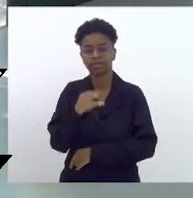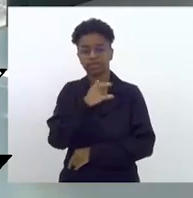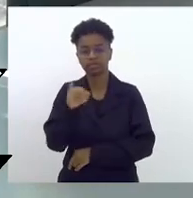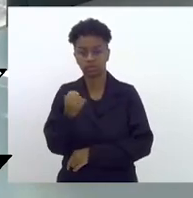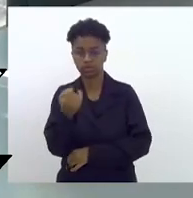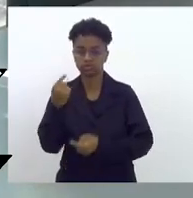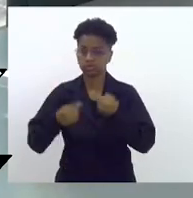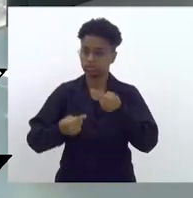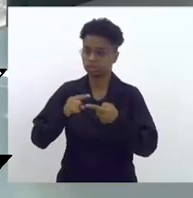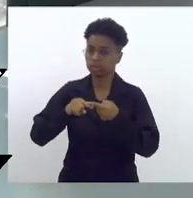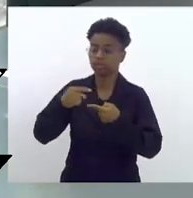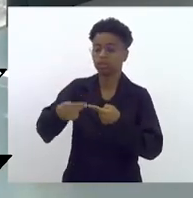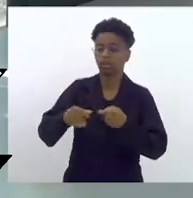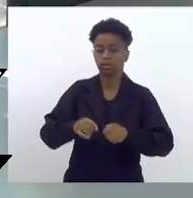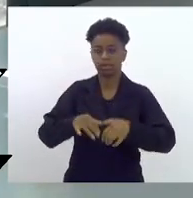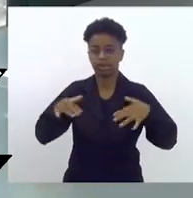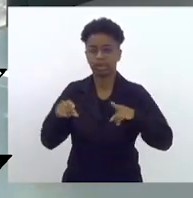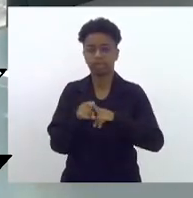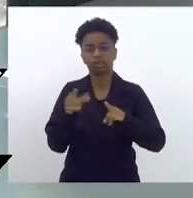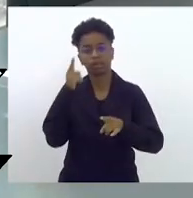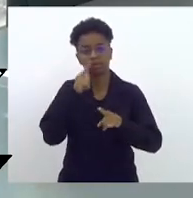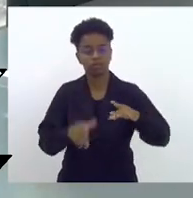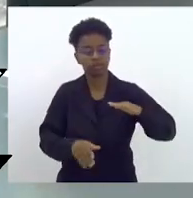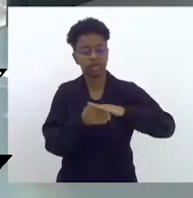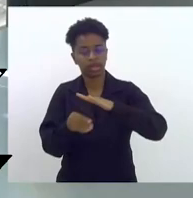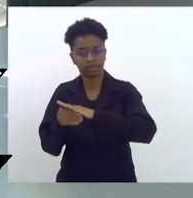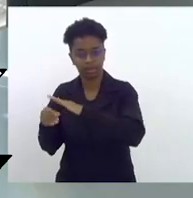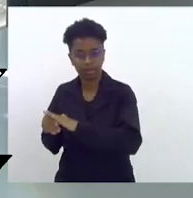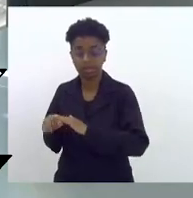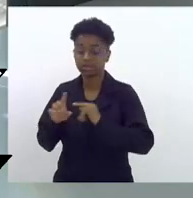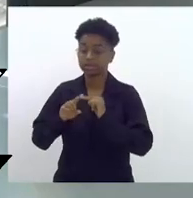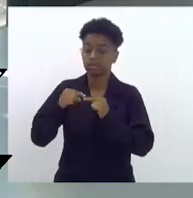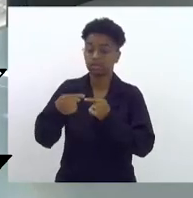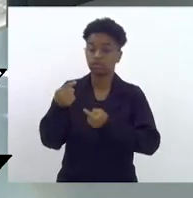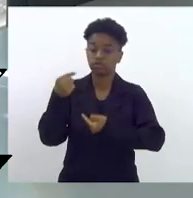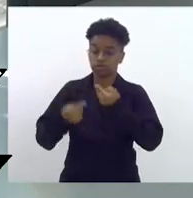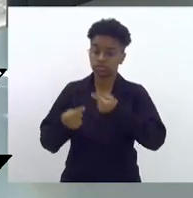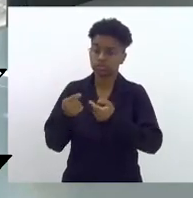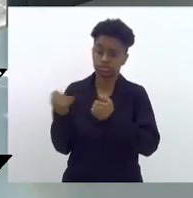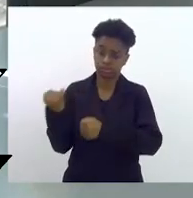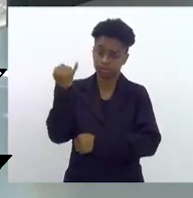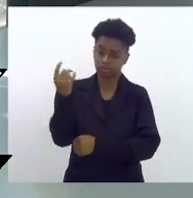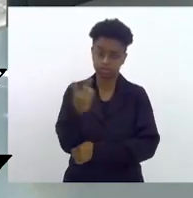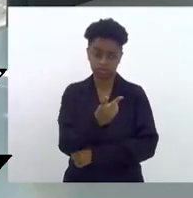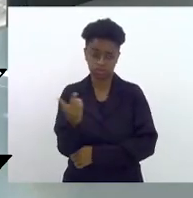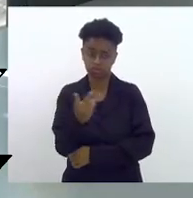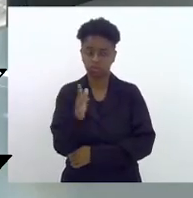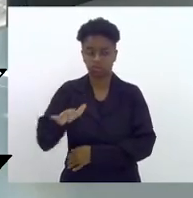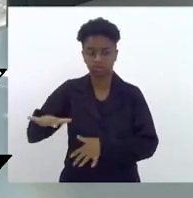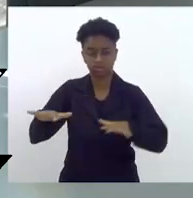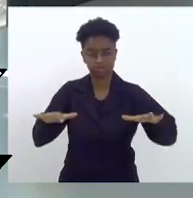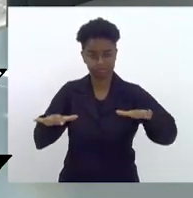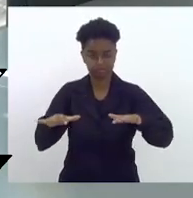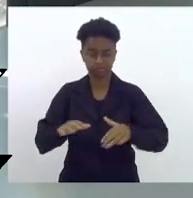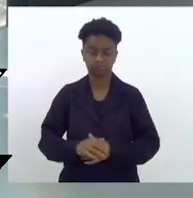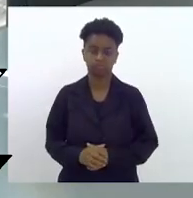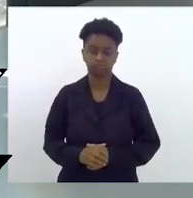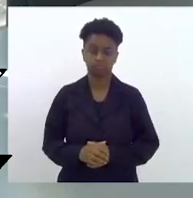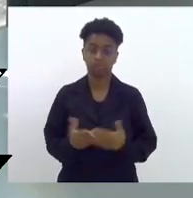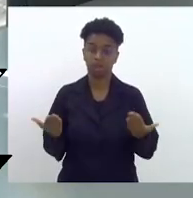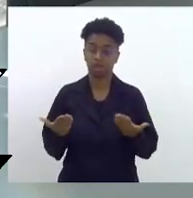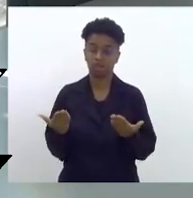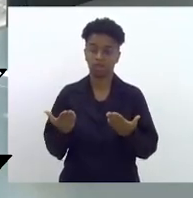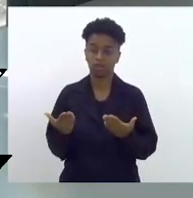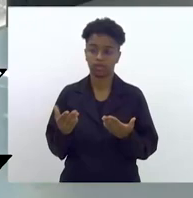discussão no plenário receber as emendas necessárias e acho que essa essa discussão vai ser salutar para ambos os lados é passo aqui é o bloco